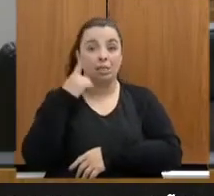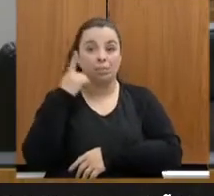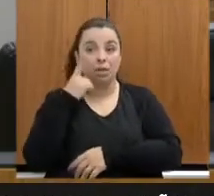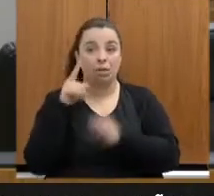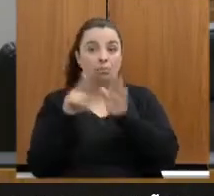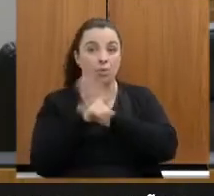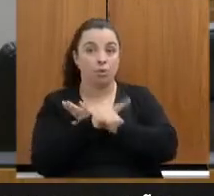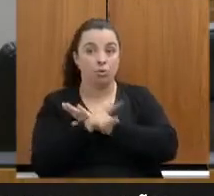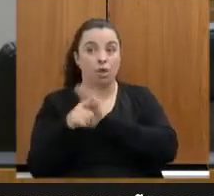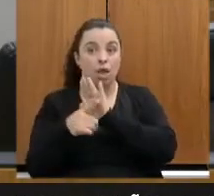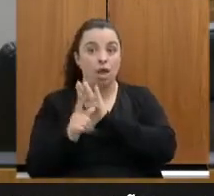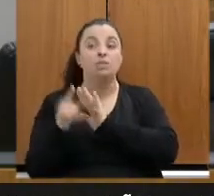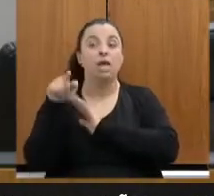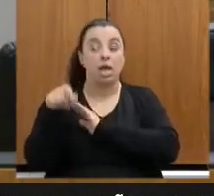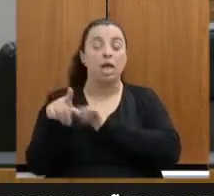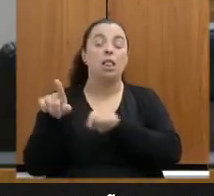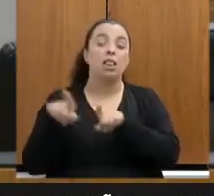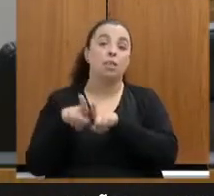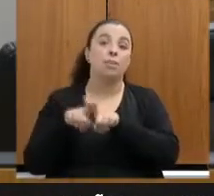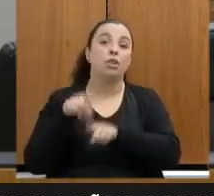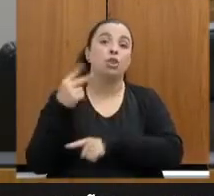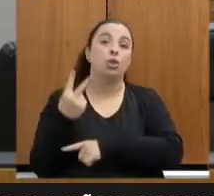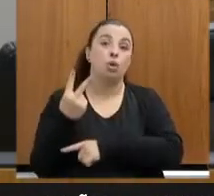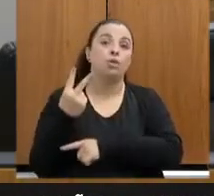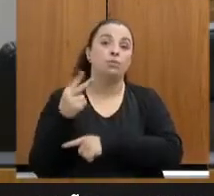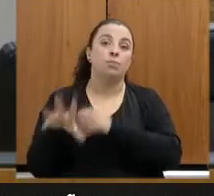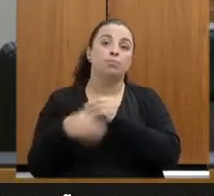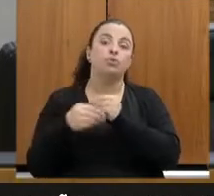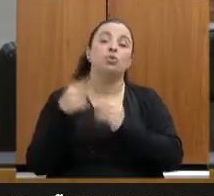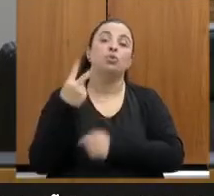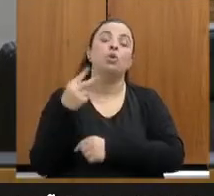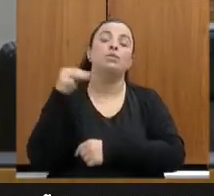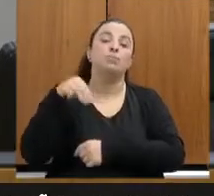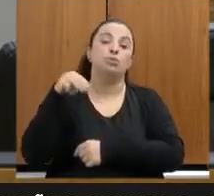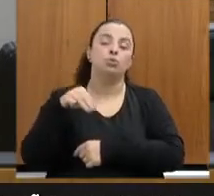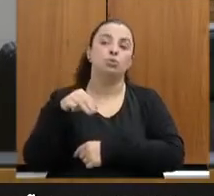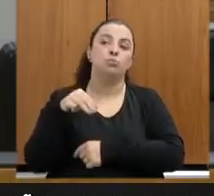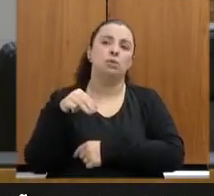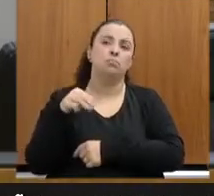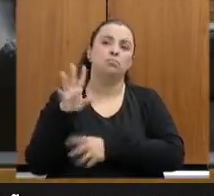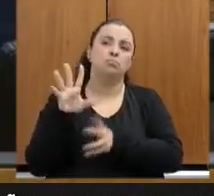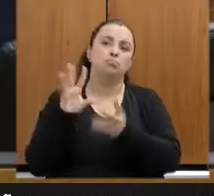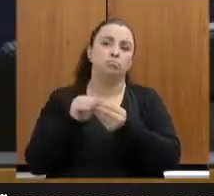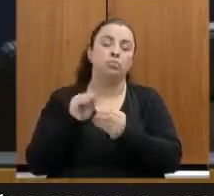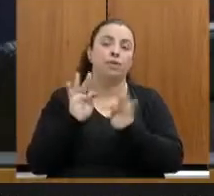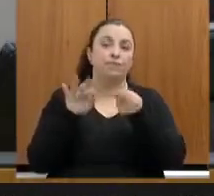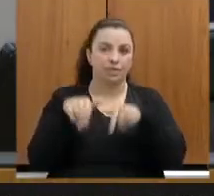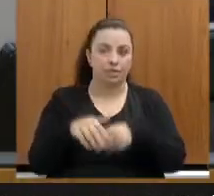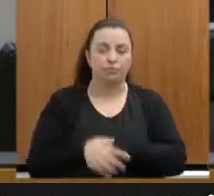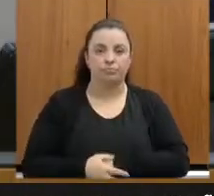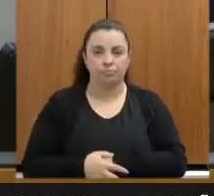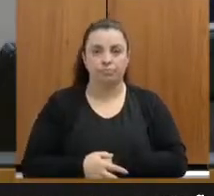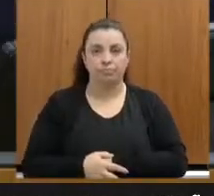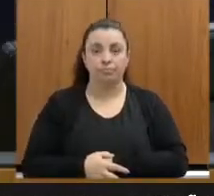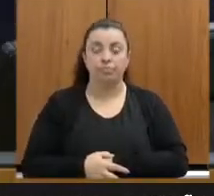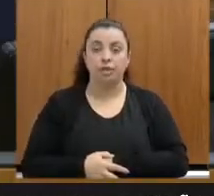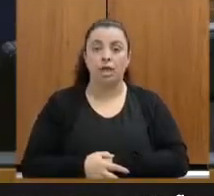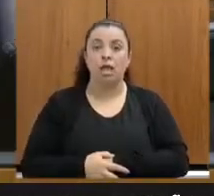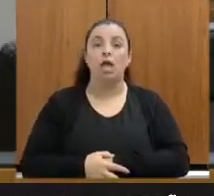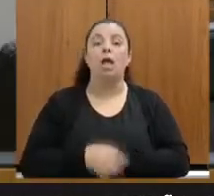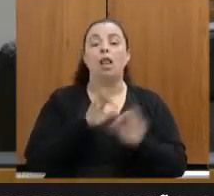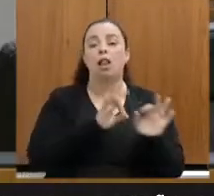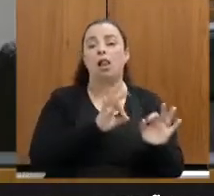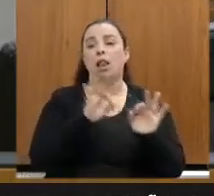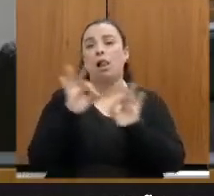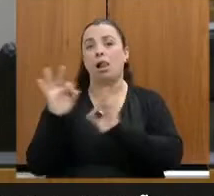interpelou disporá de dois minutos para as suas considerações finais e no decorrer da reunião os